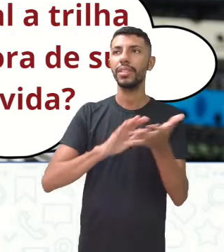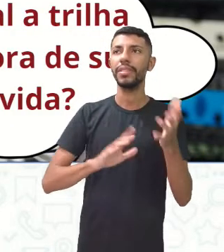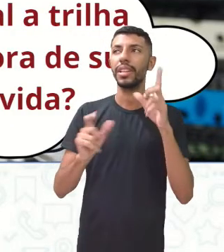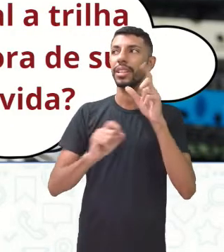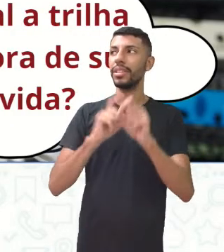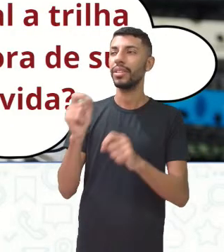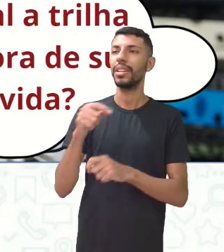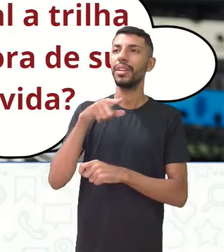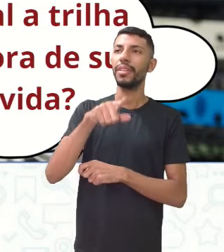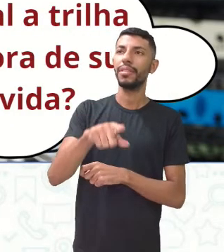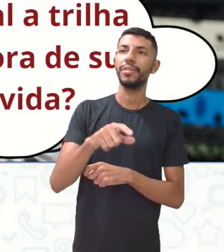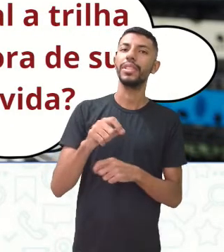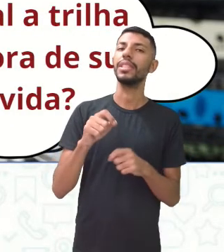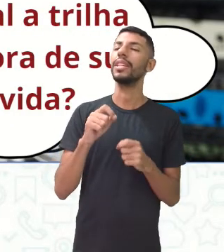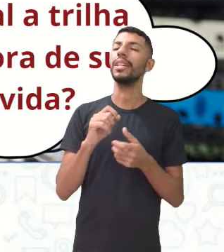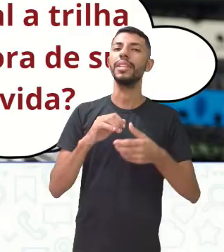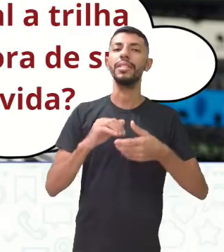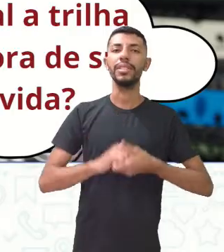para vocês